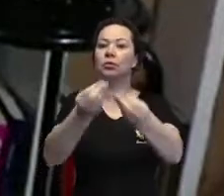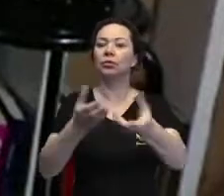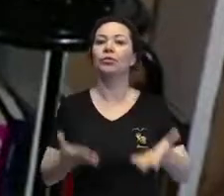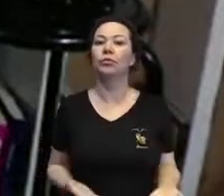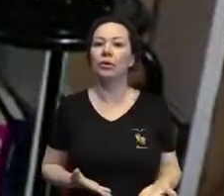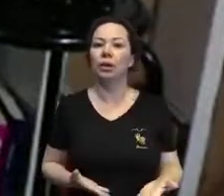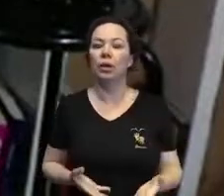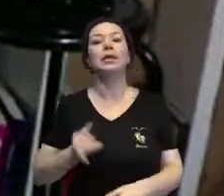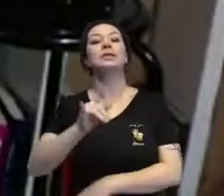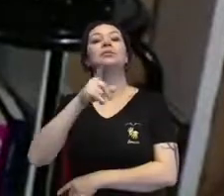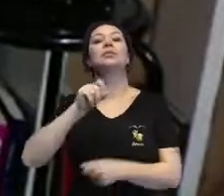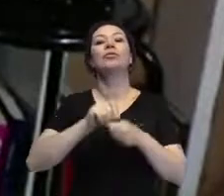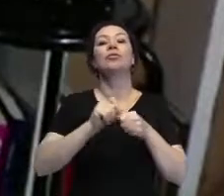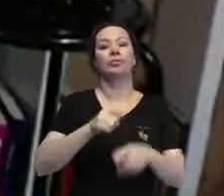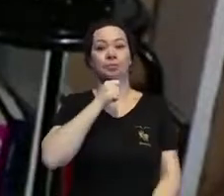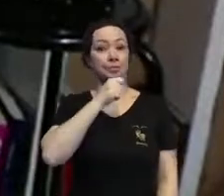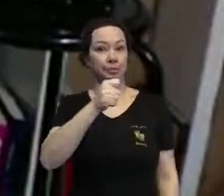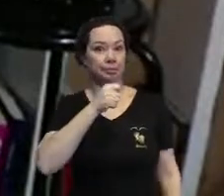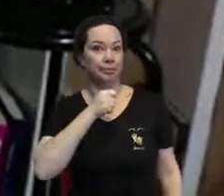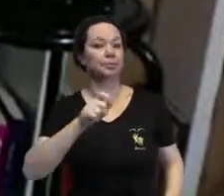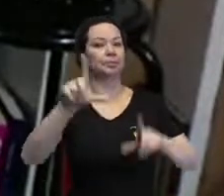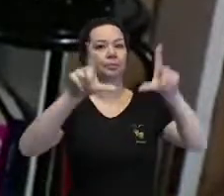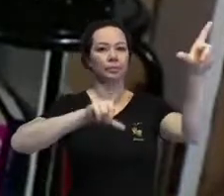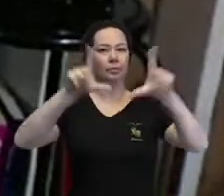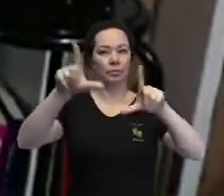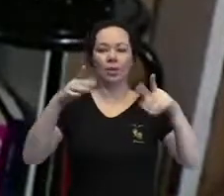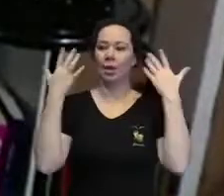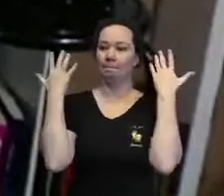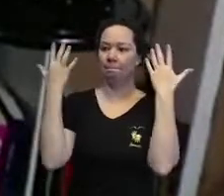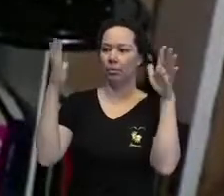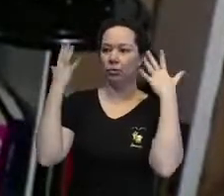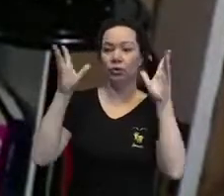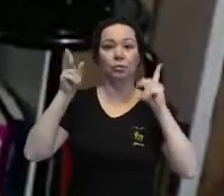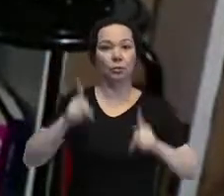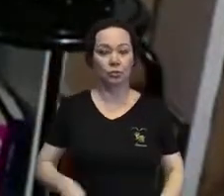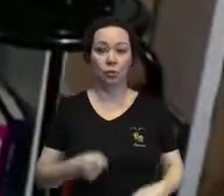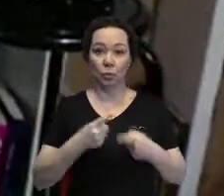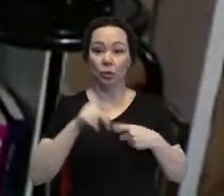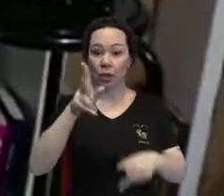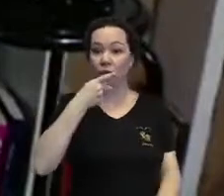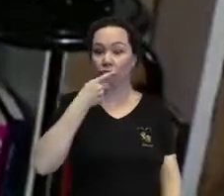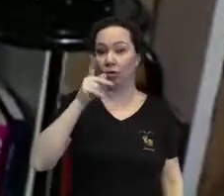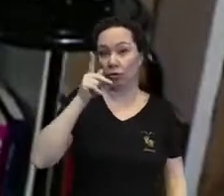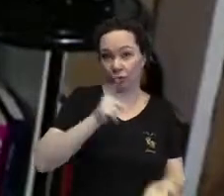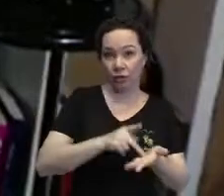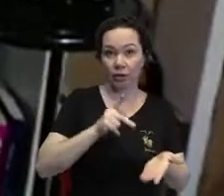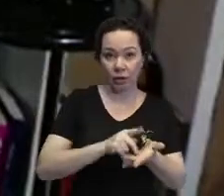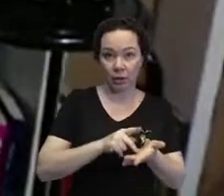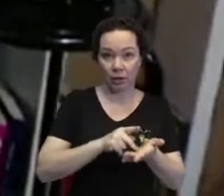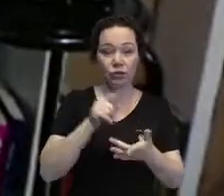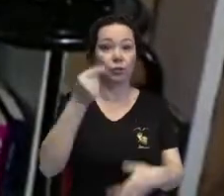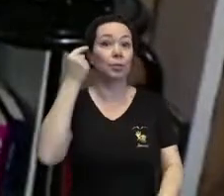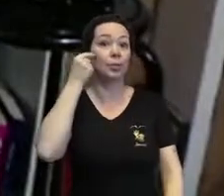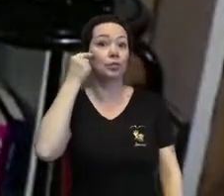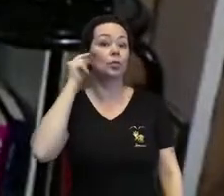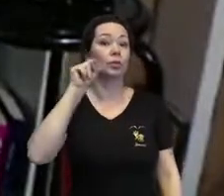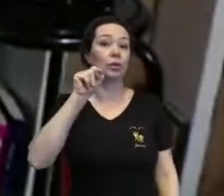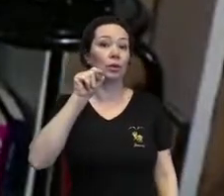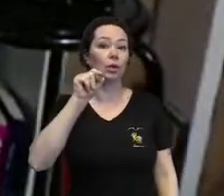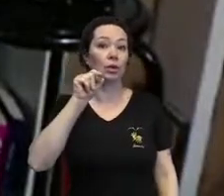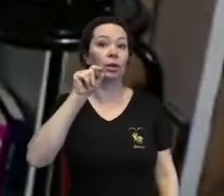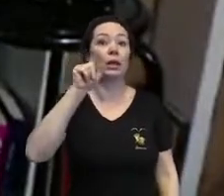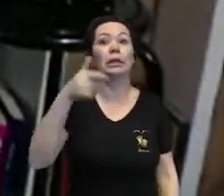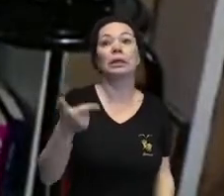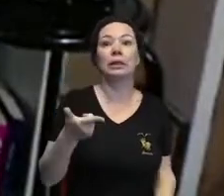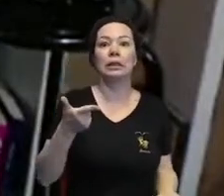uma reportagem em televisão aplaudindo alguém por ser honesto, estamos presumindo que essa atitude é